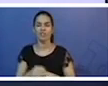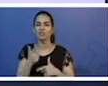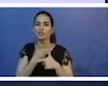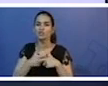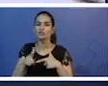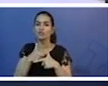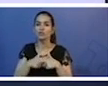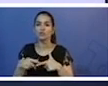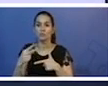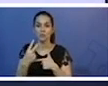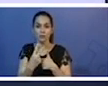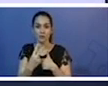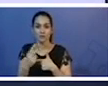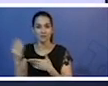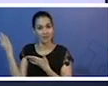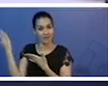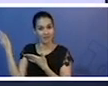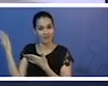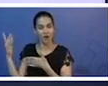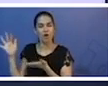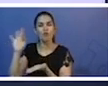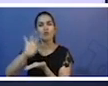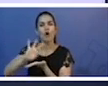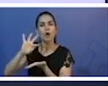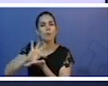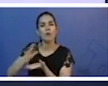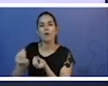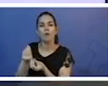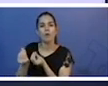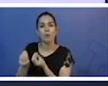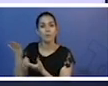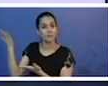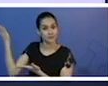dividido por 2. Está aqui a nossa expressão.